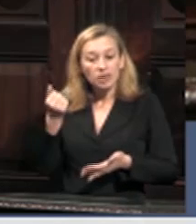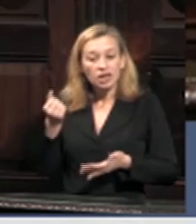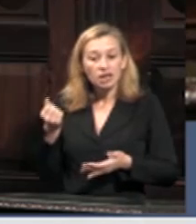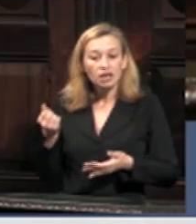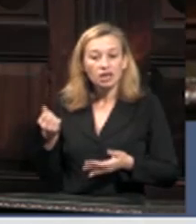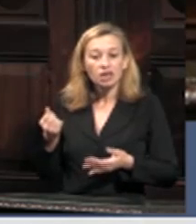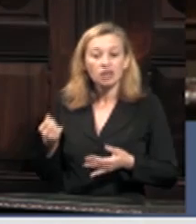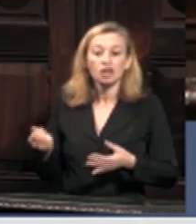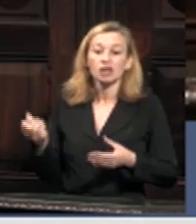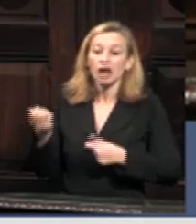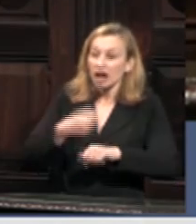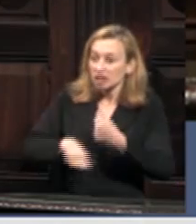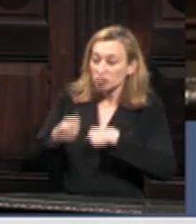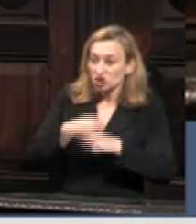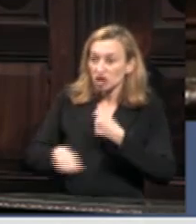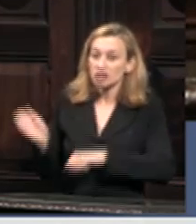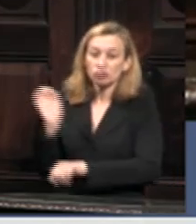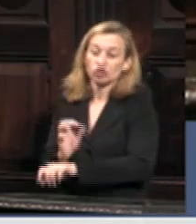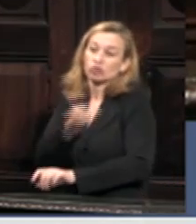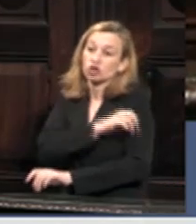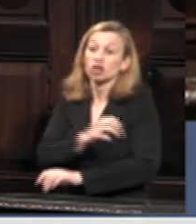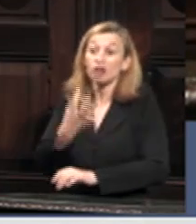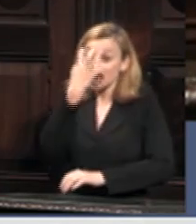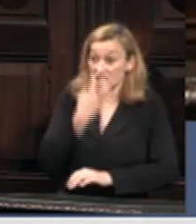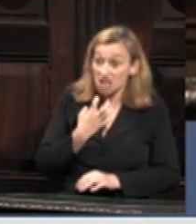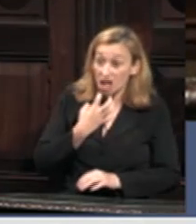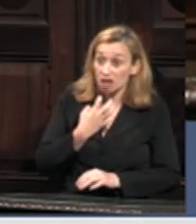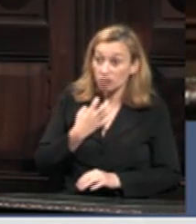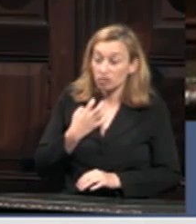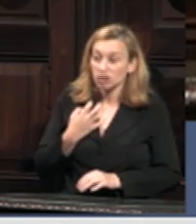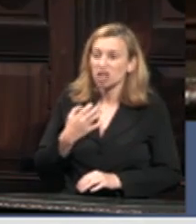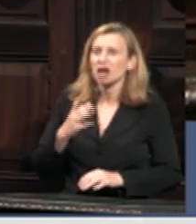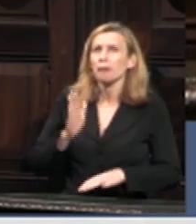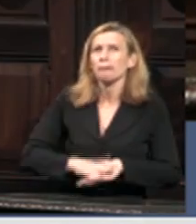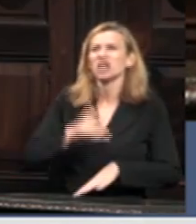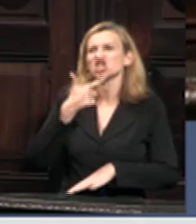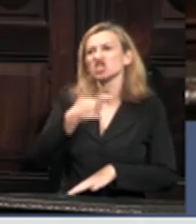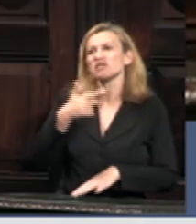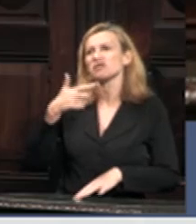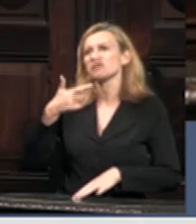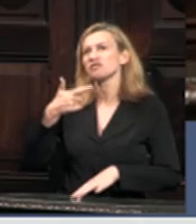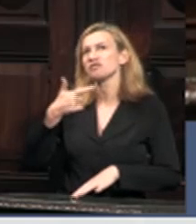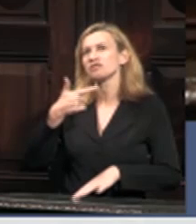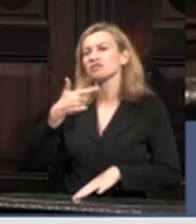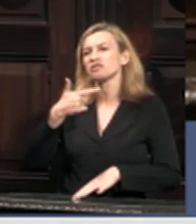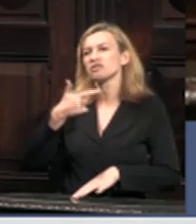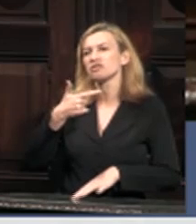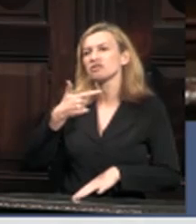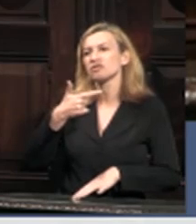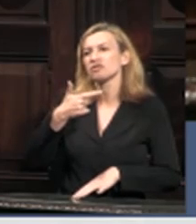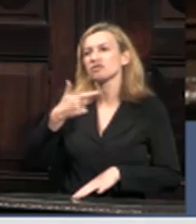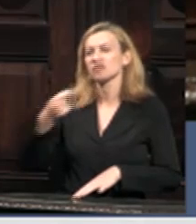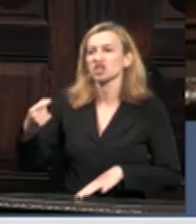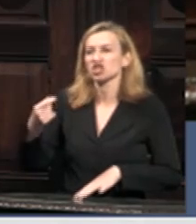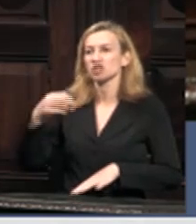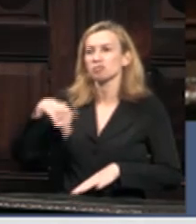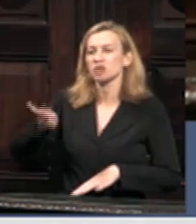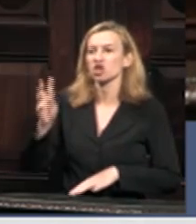é coisa séria. O Rio de Janeiro tem mais de 20 bilhões de reais de déficit, mais de